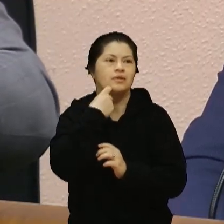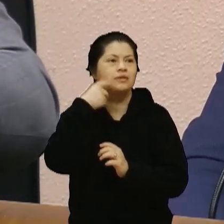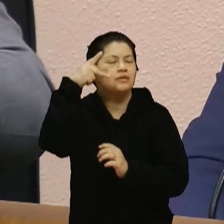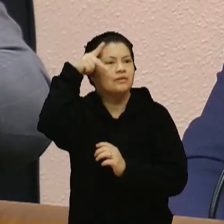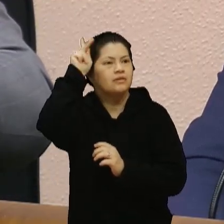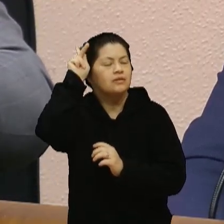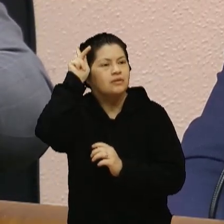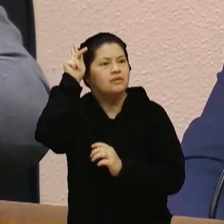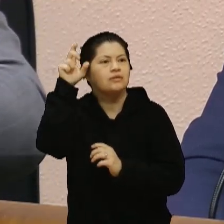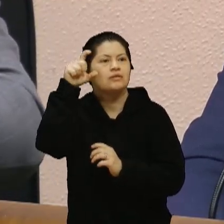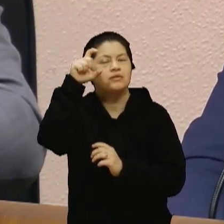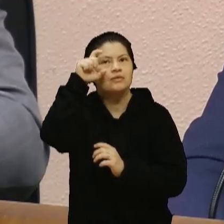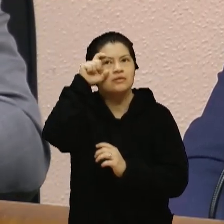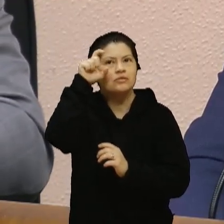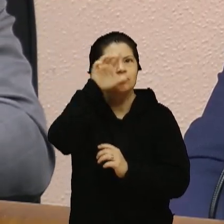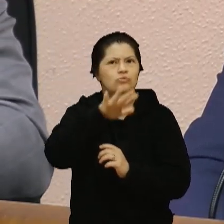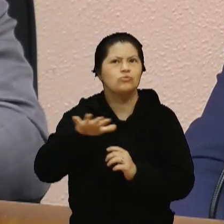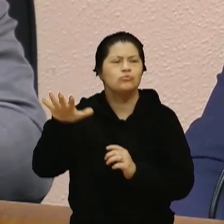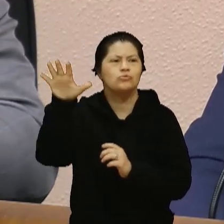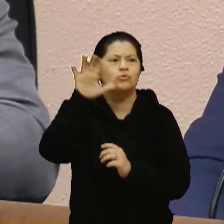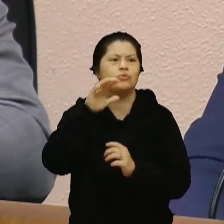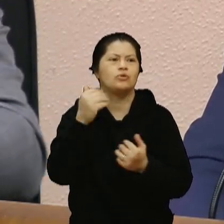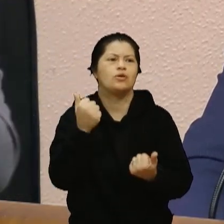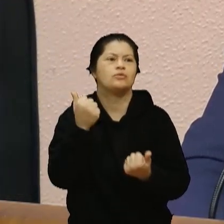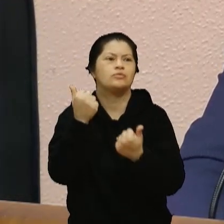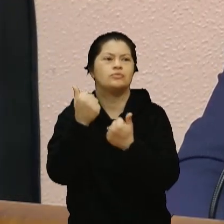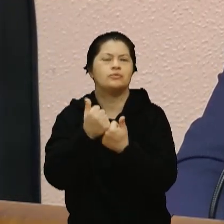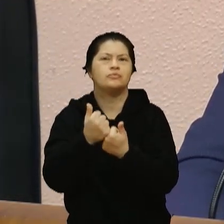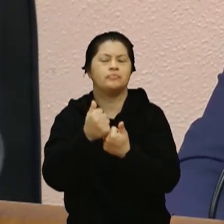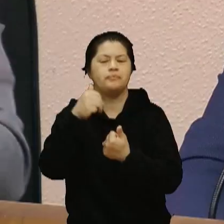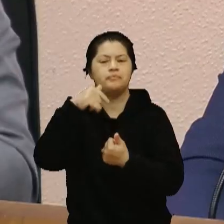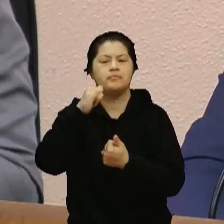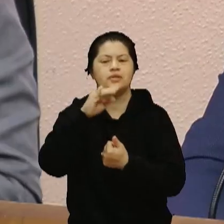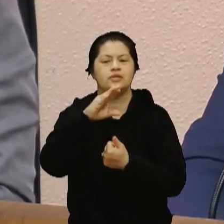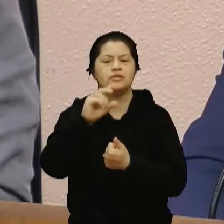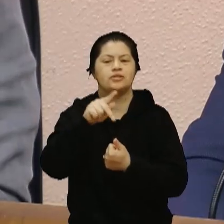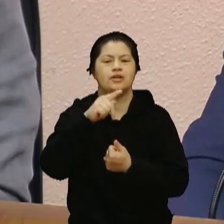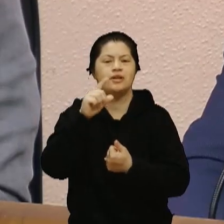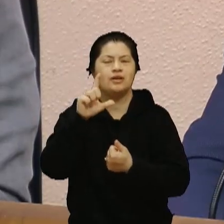Michel, toda a assessoria aqui presente, e a cada um de